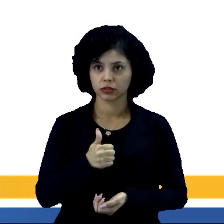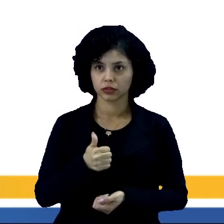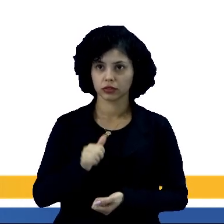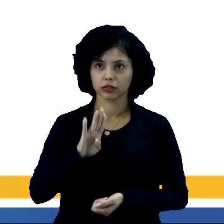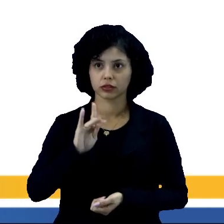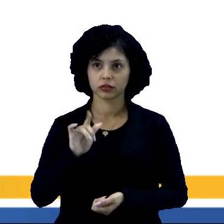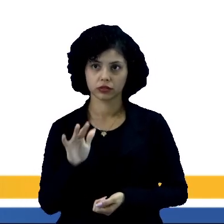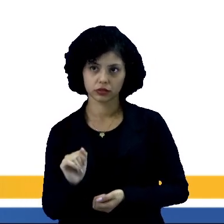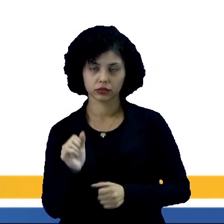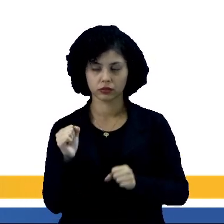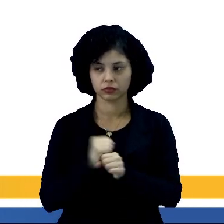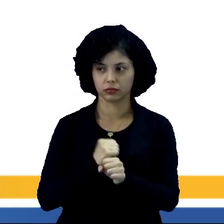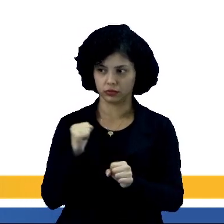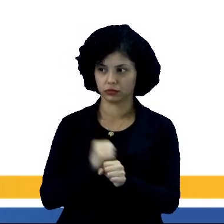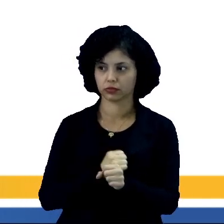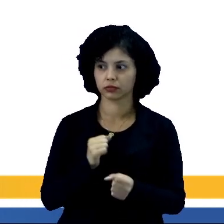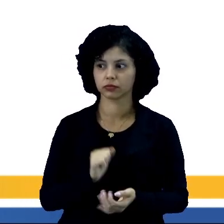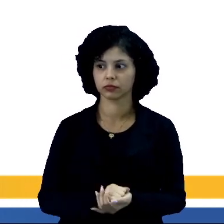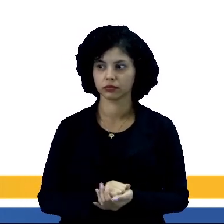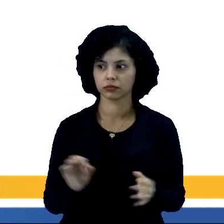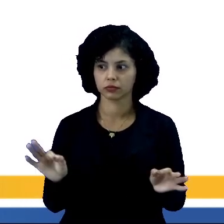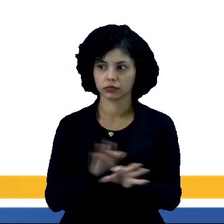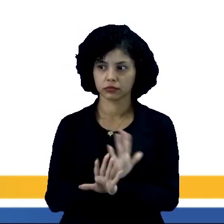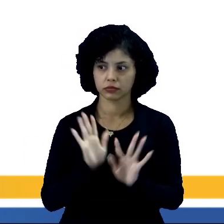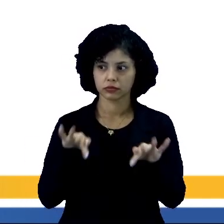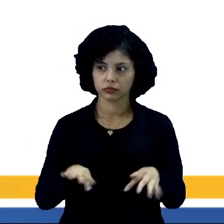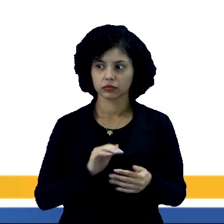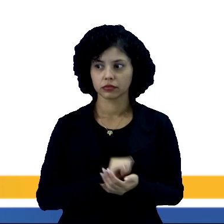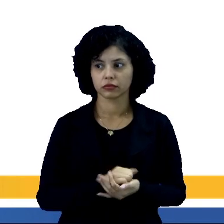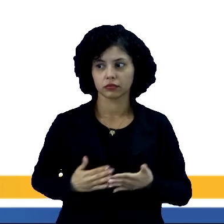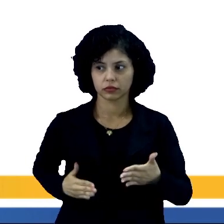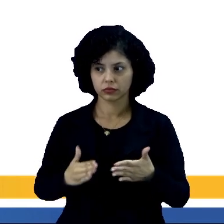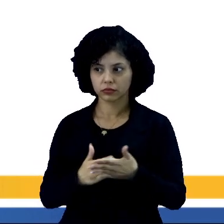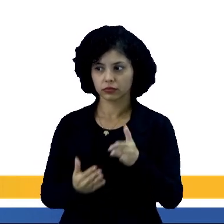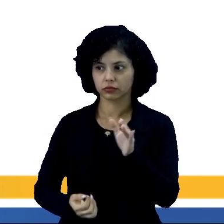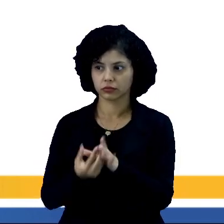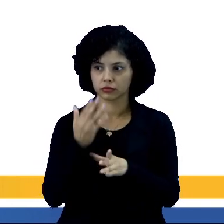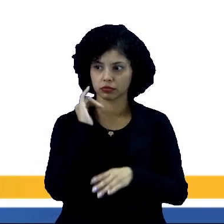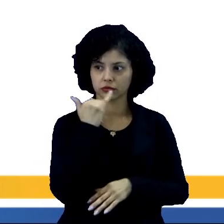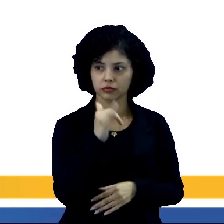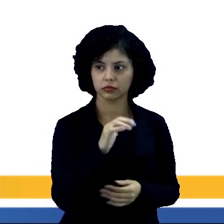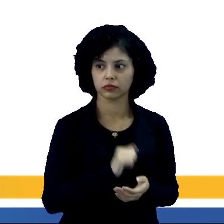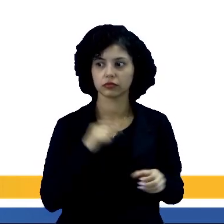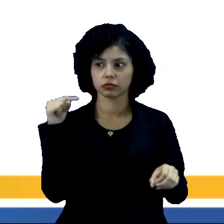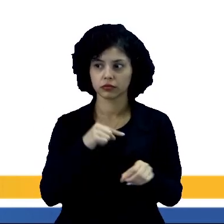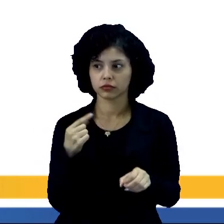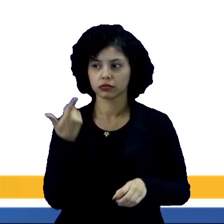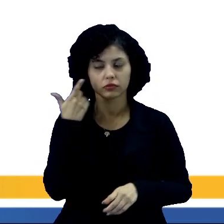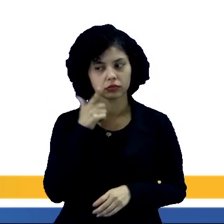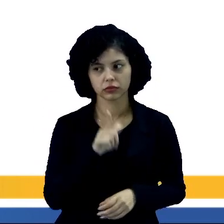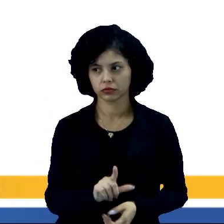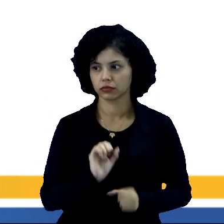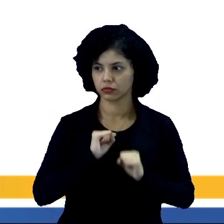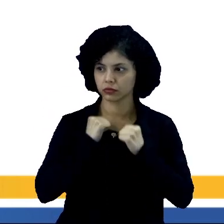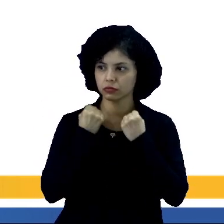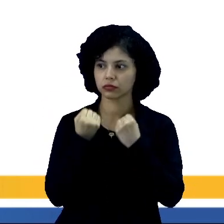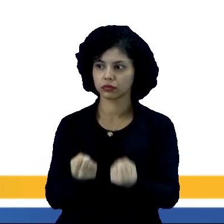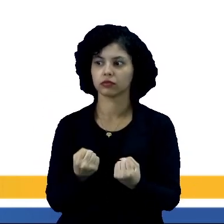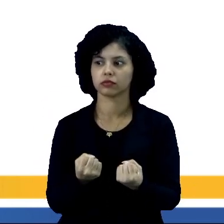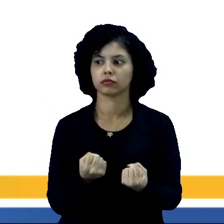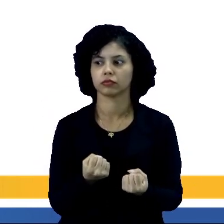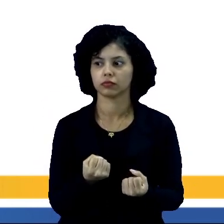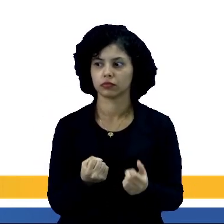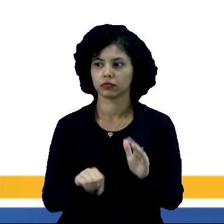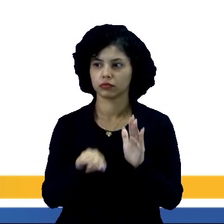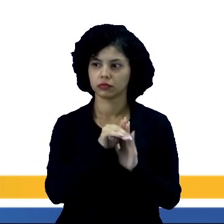bilhões de anos que esse hidrogênio vai acabar. E aí com a interrupção da produção de energia, o núcleo não vai